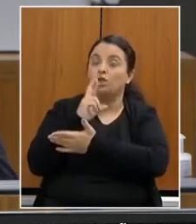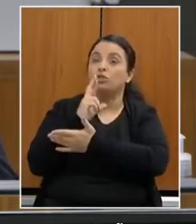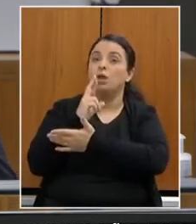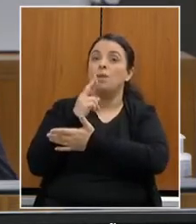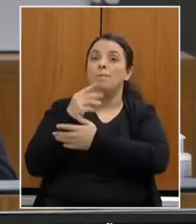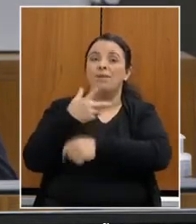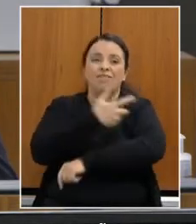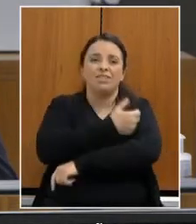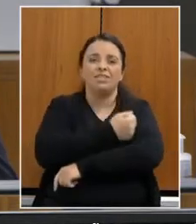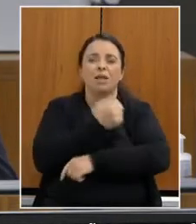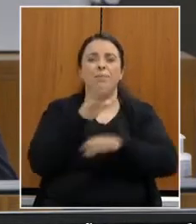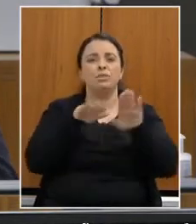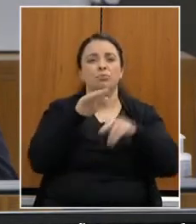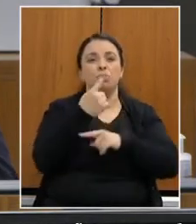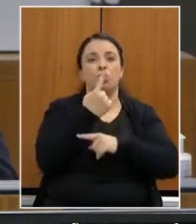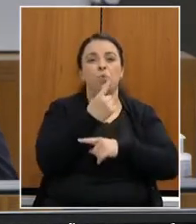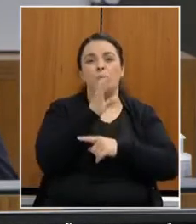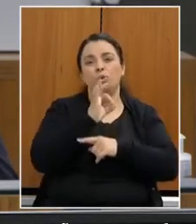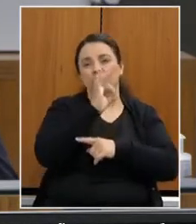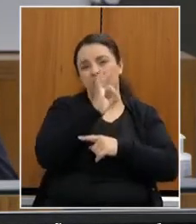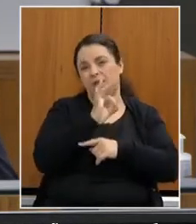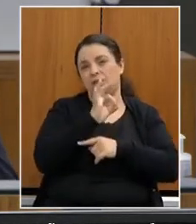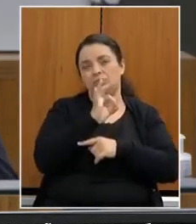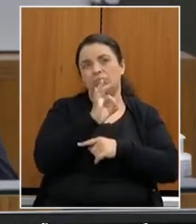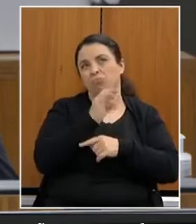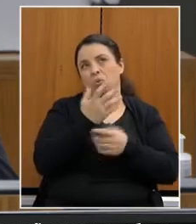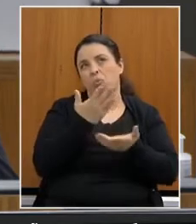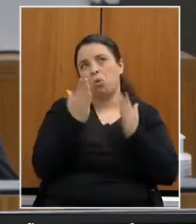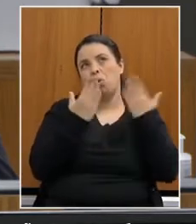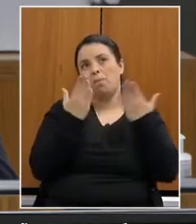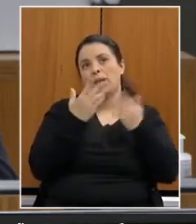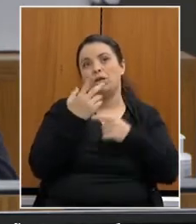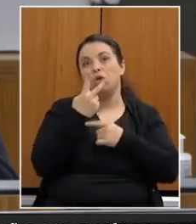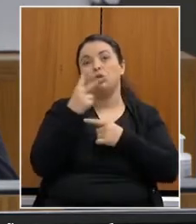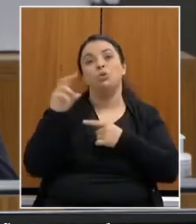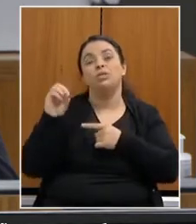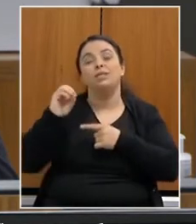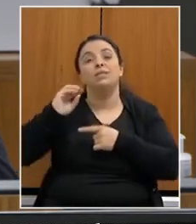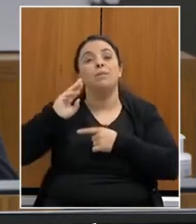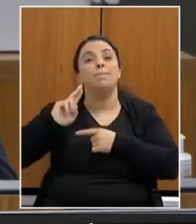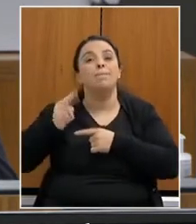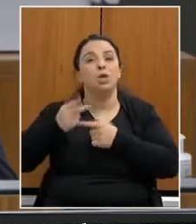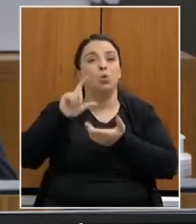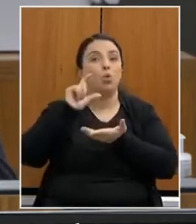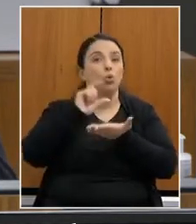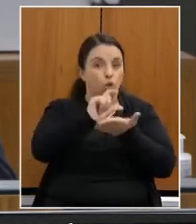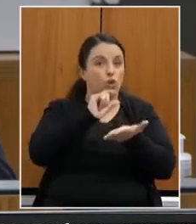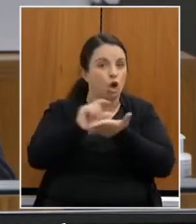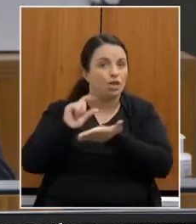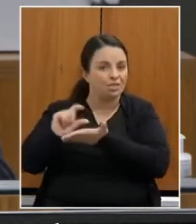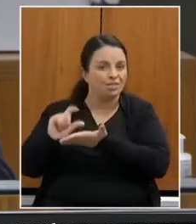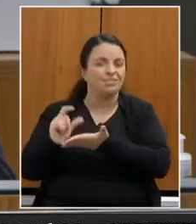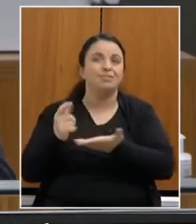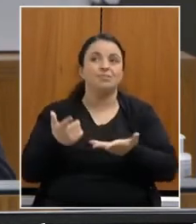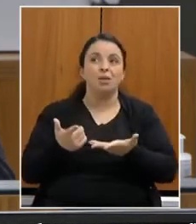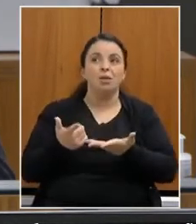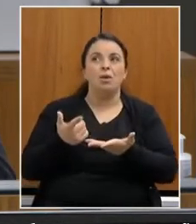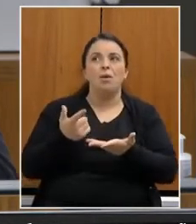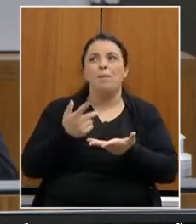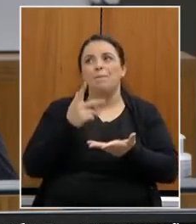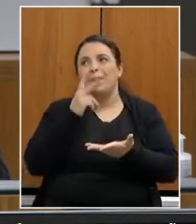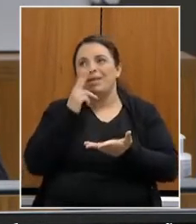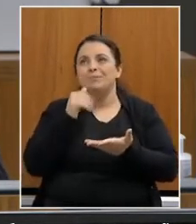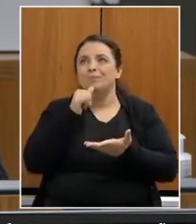seja cerca de 200 mil doses para que a gente aplique como se fosse uma fase 3 uma fase de